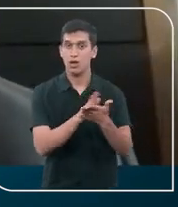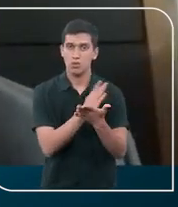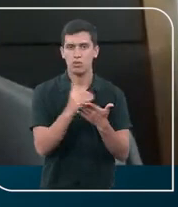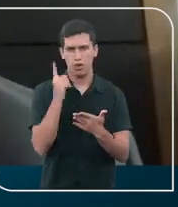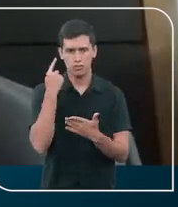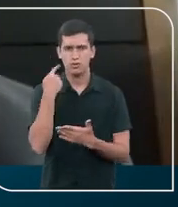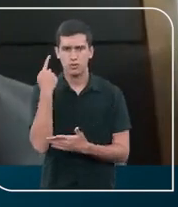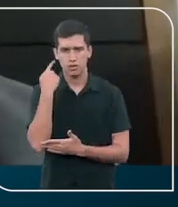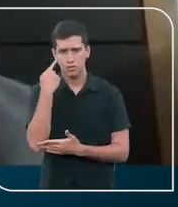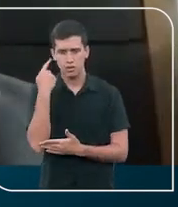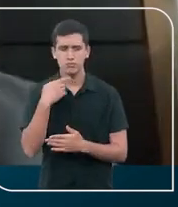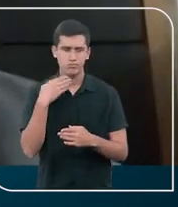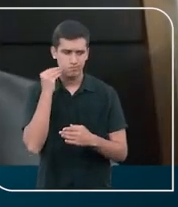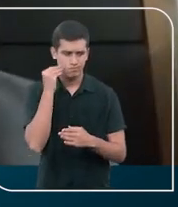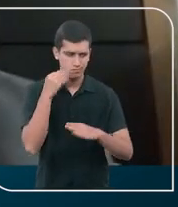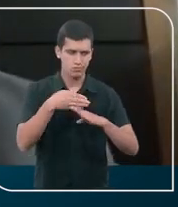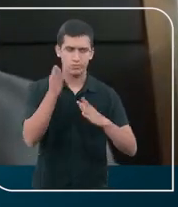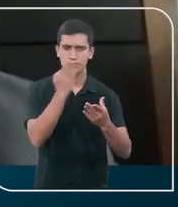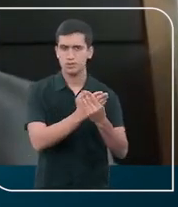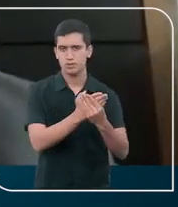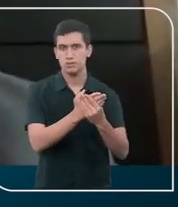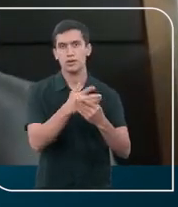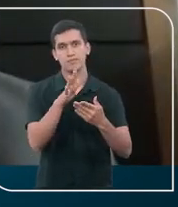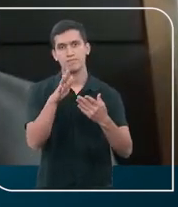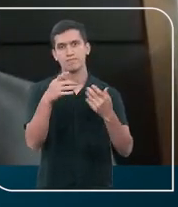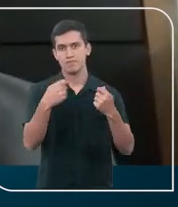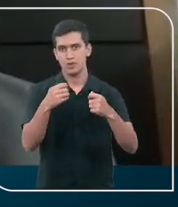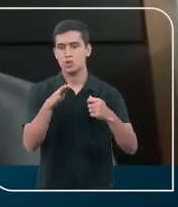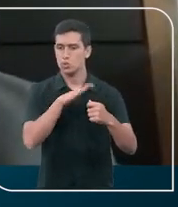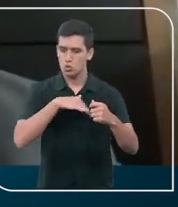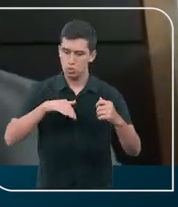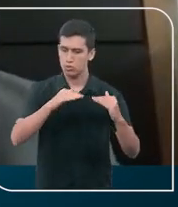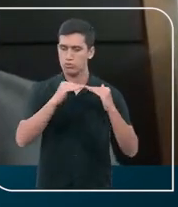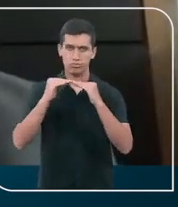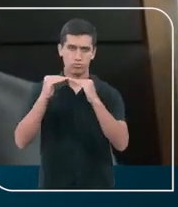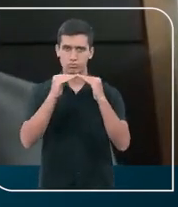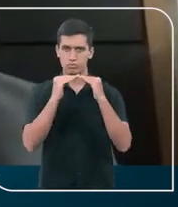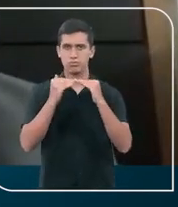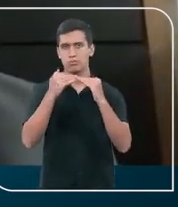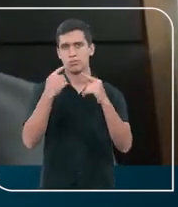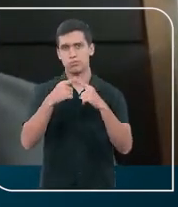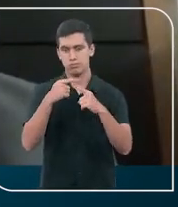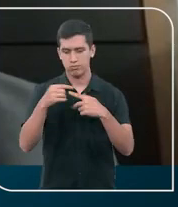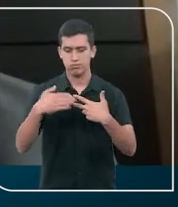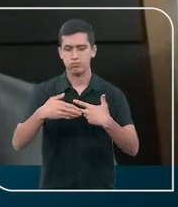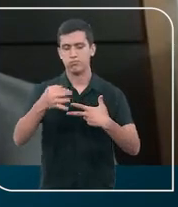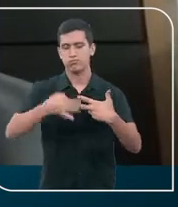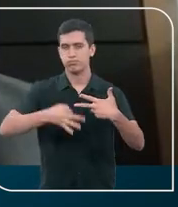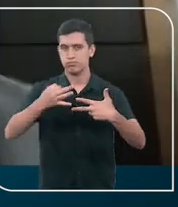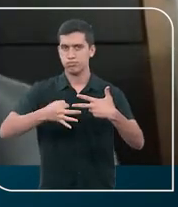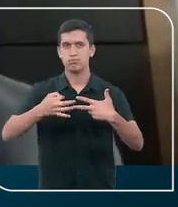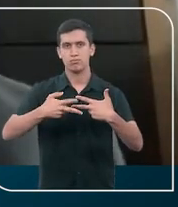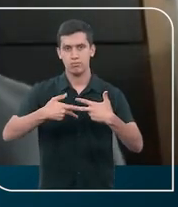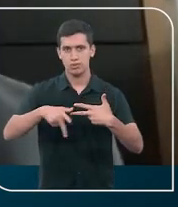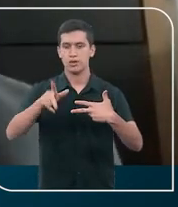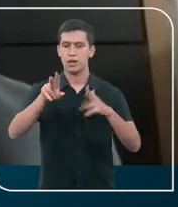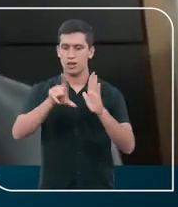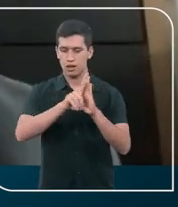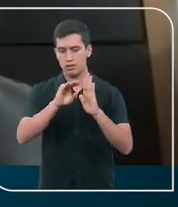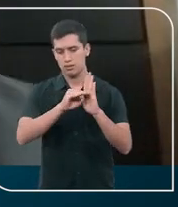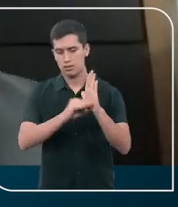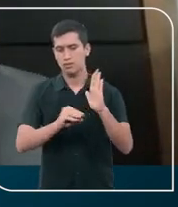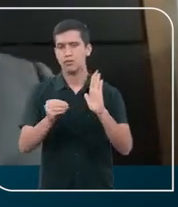enfim, mas é necessário pacificar esse entendimento para que o judiciário se posicione a respeito. Tá? Então, o único